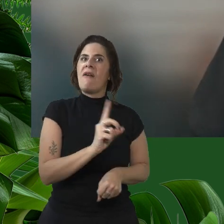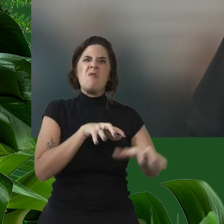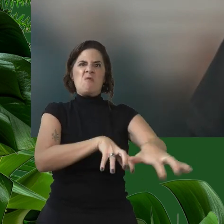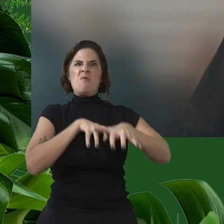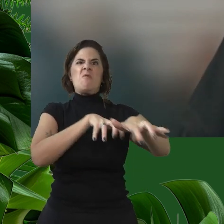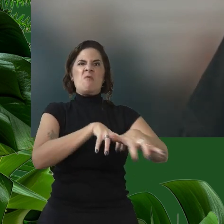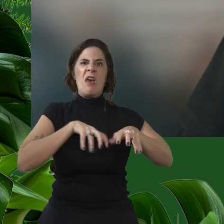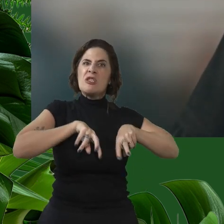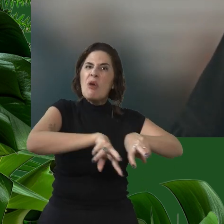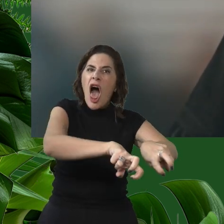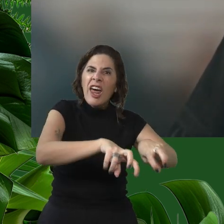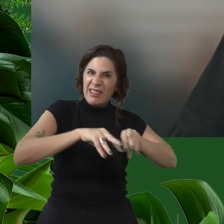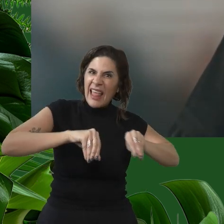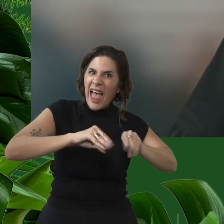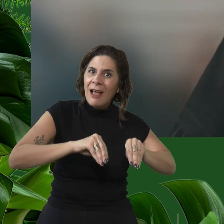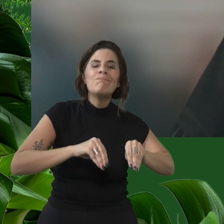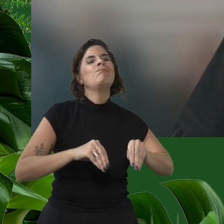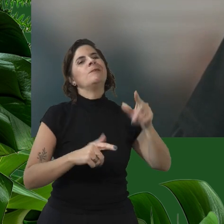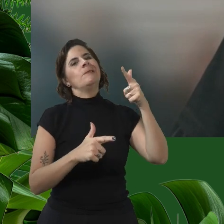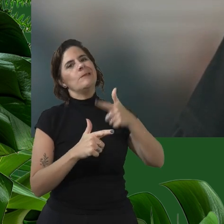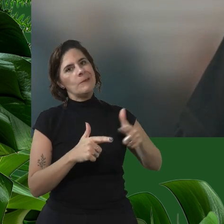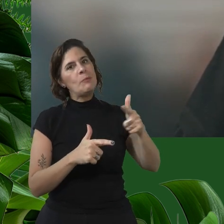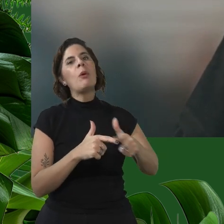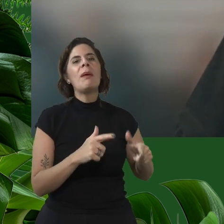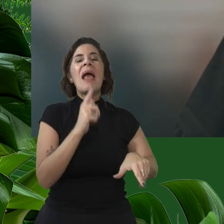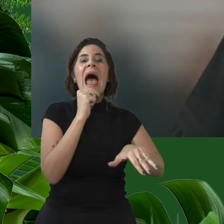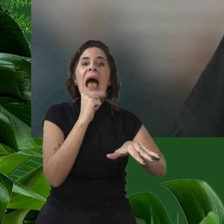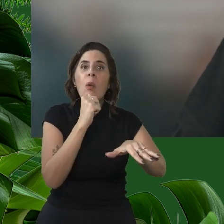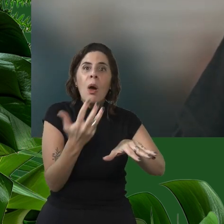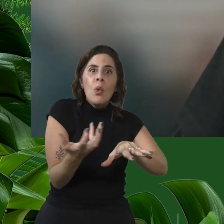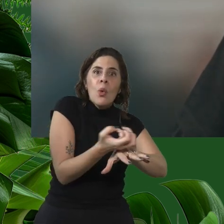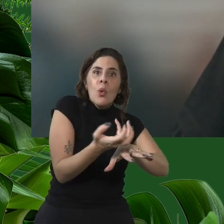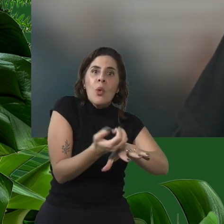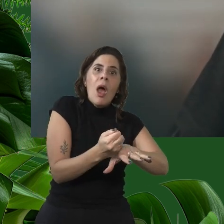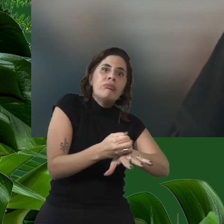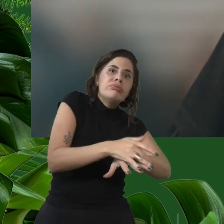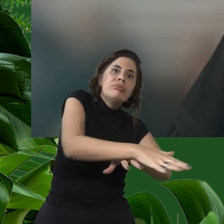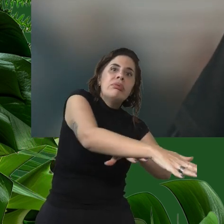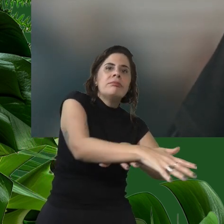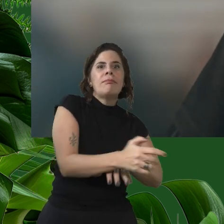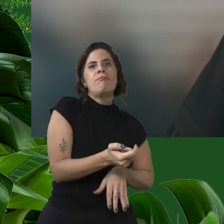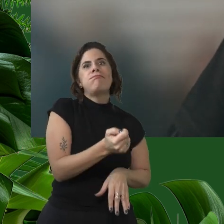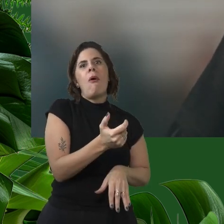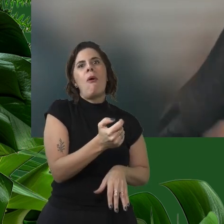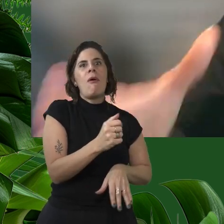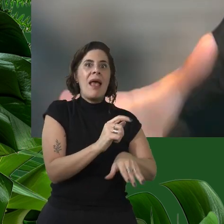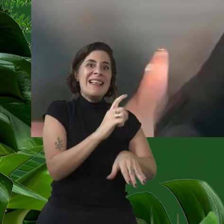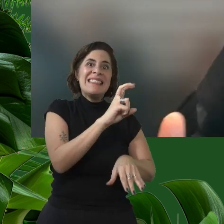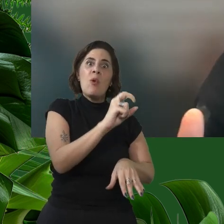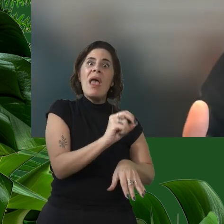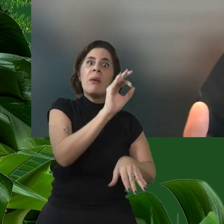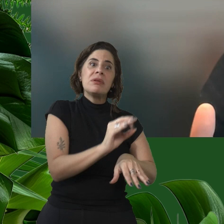água era muito menor. Então, cerca de 50% menor do que em períodos normais, né? Então, o momento o